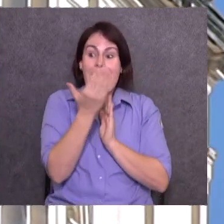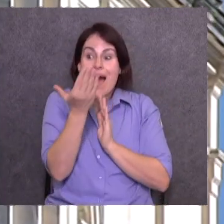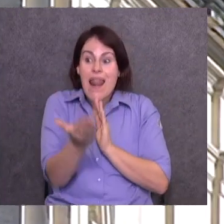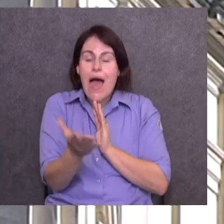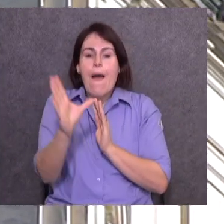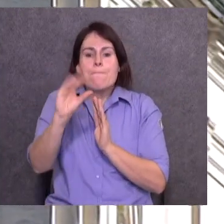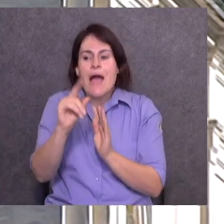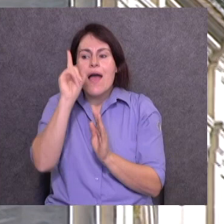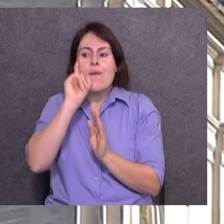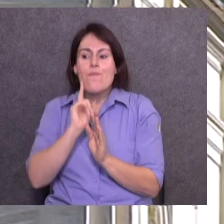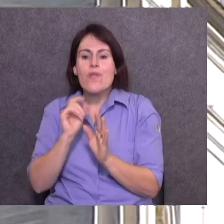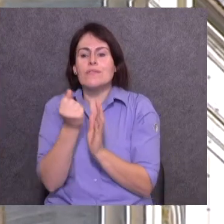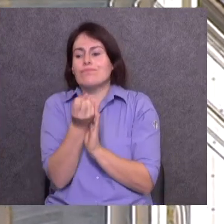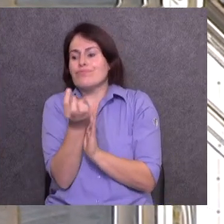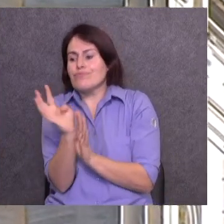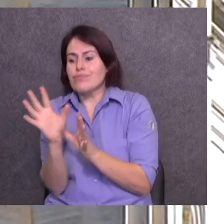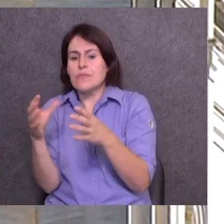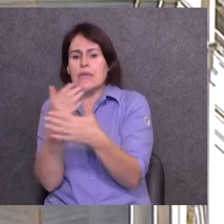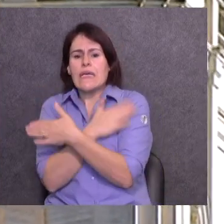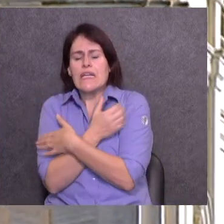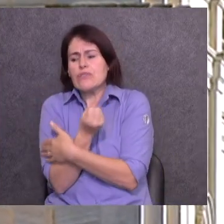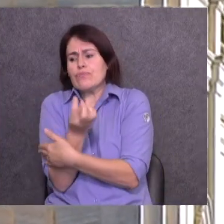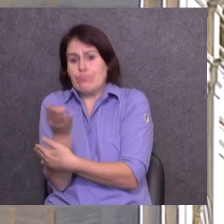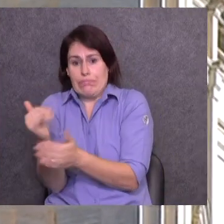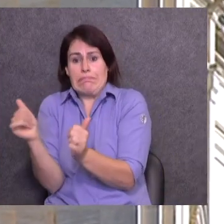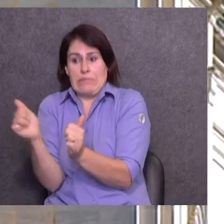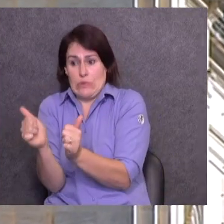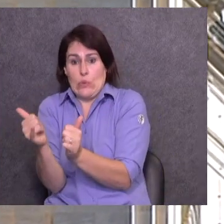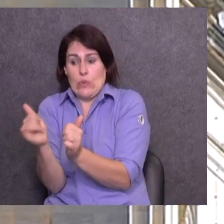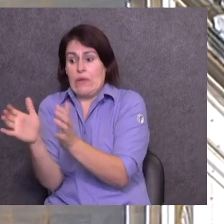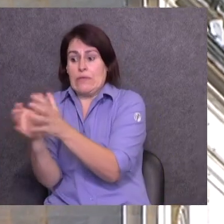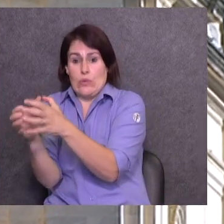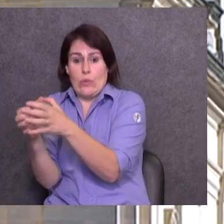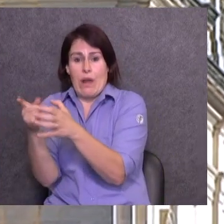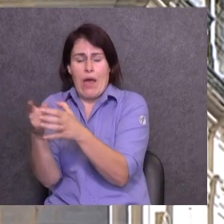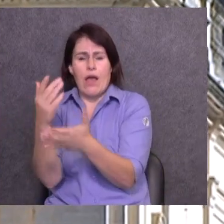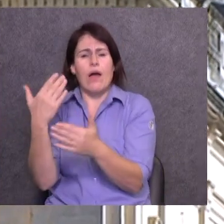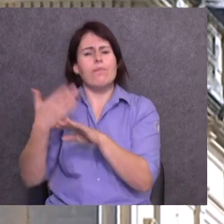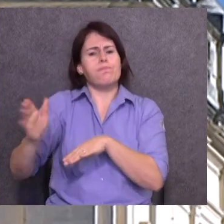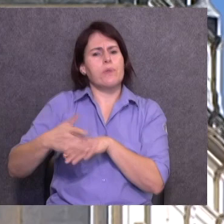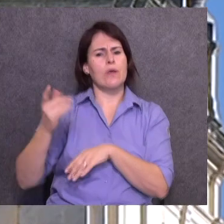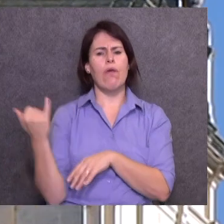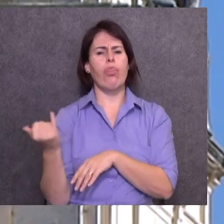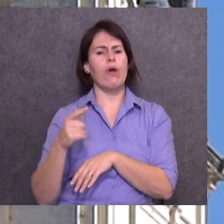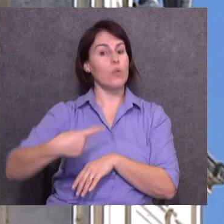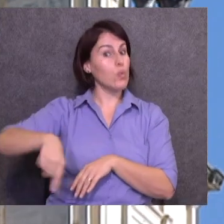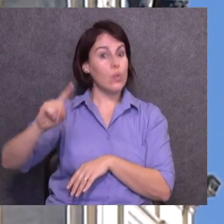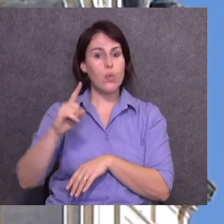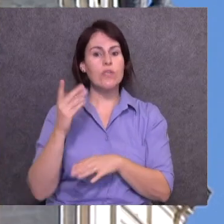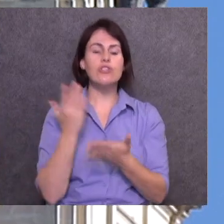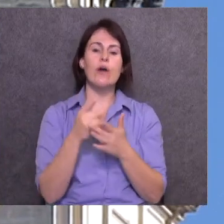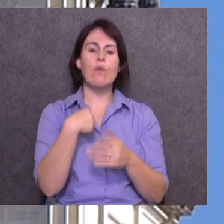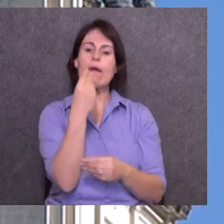ao lado dos apóstolos, que são as colunas da Igreja, não é um facto secundário. Não estão lá só para